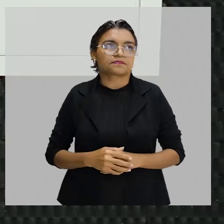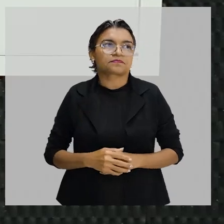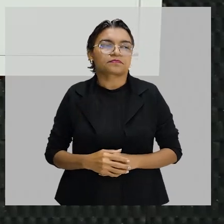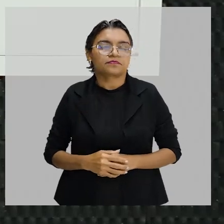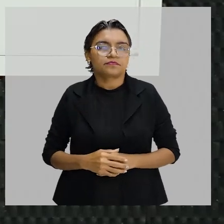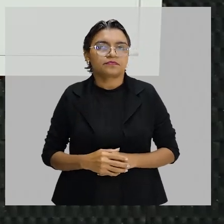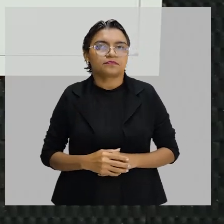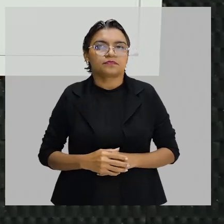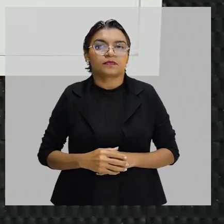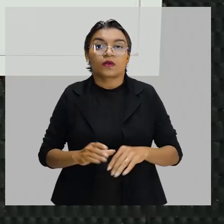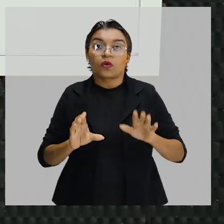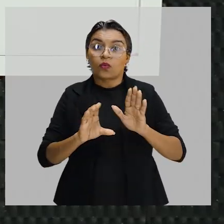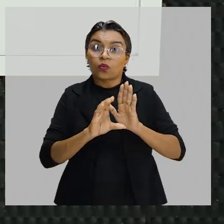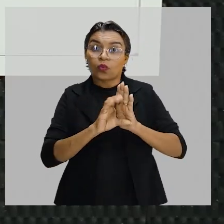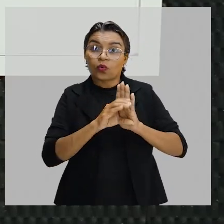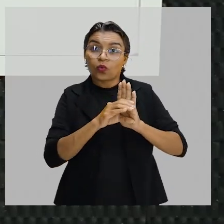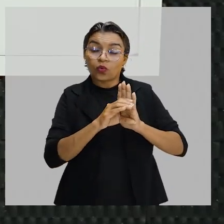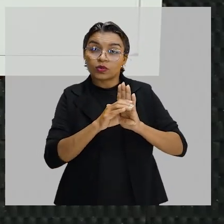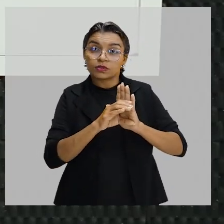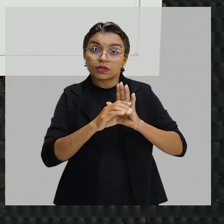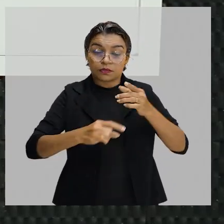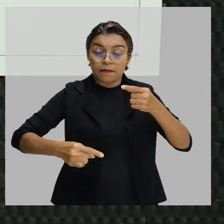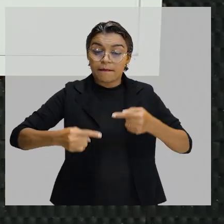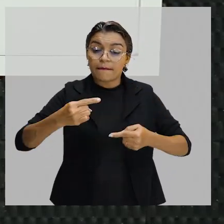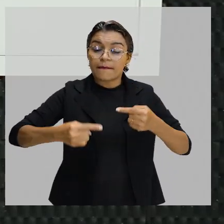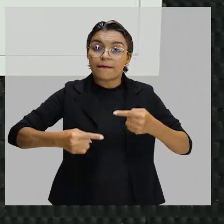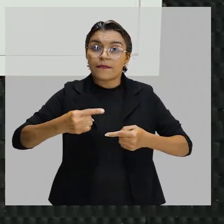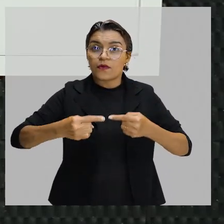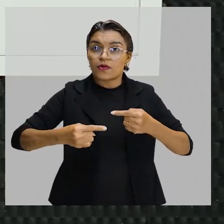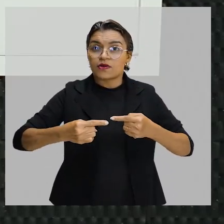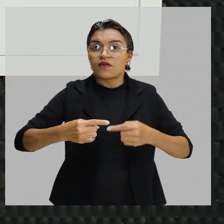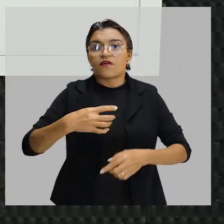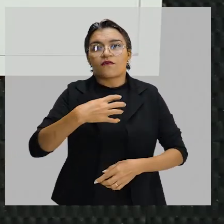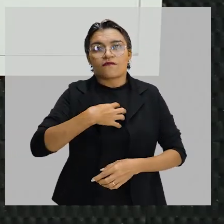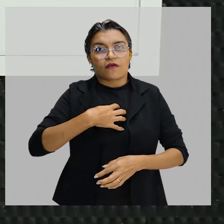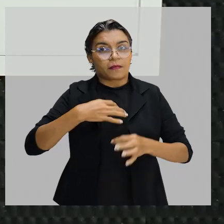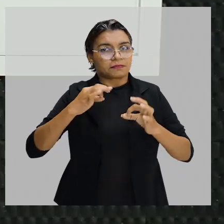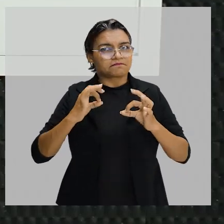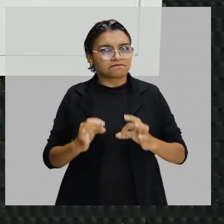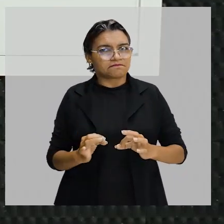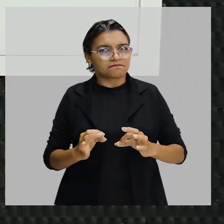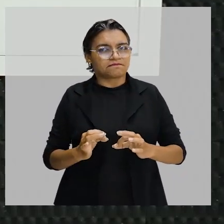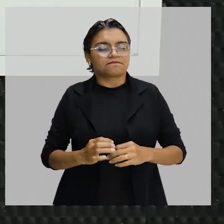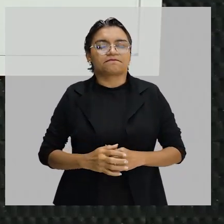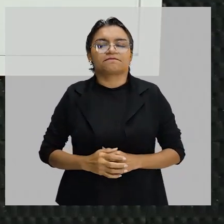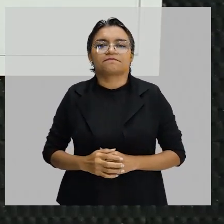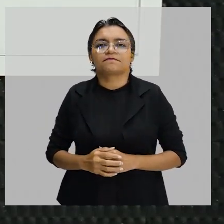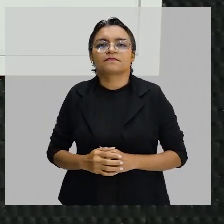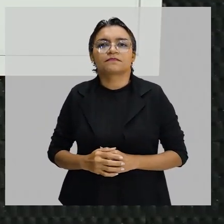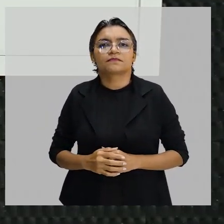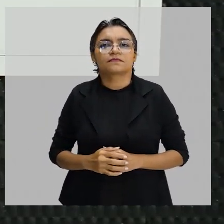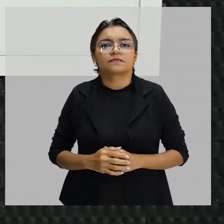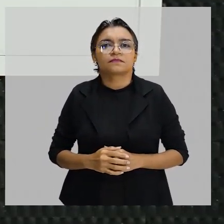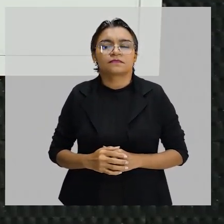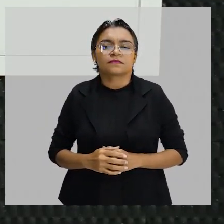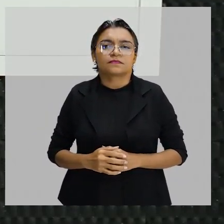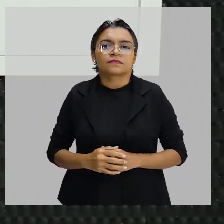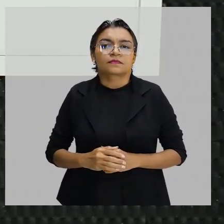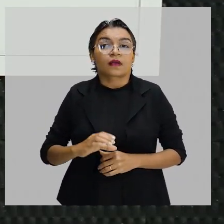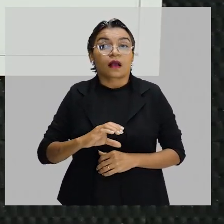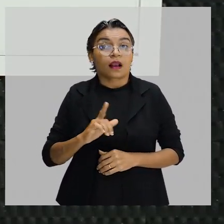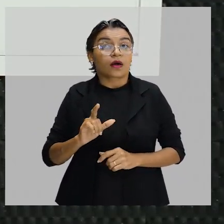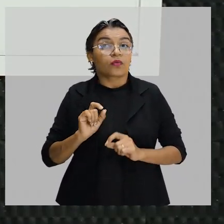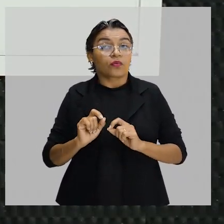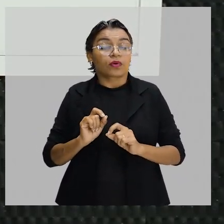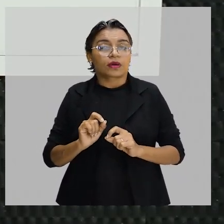tenhamos o conceito de política de uma forma bem delineada. E aí quando nós, claro,